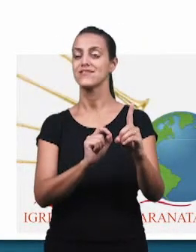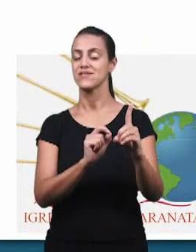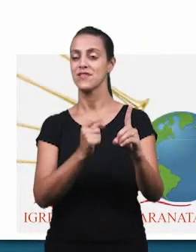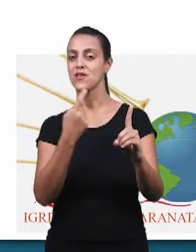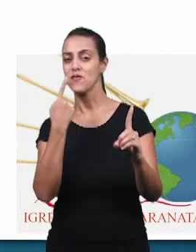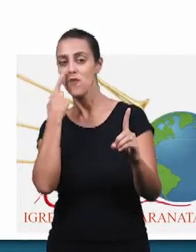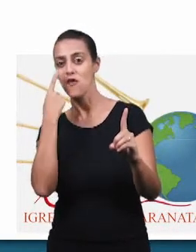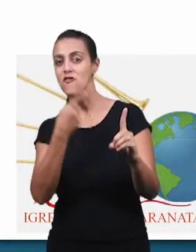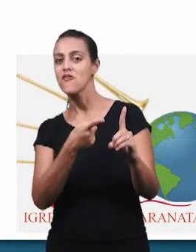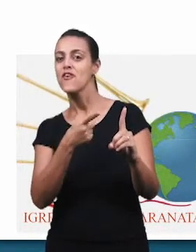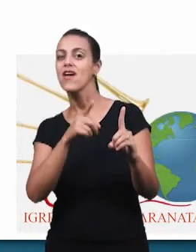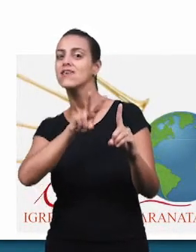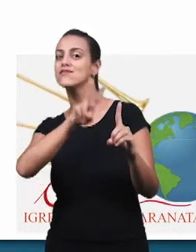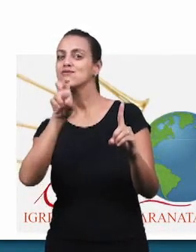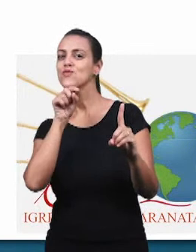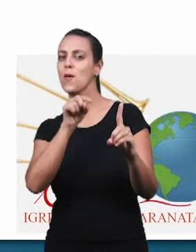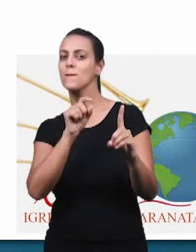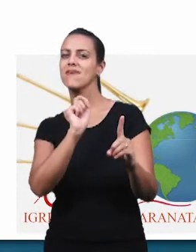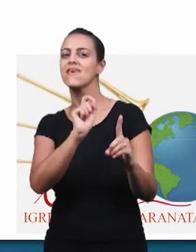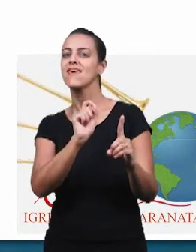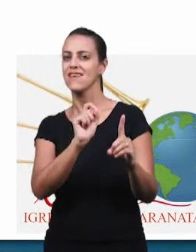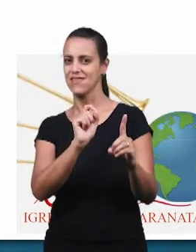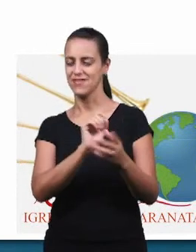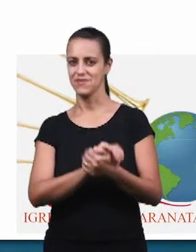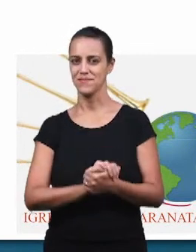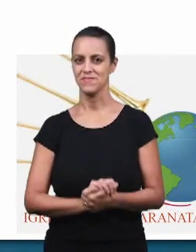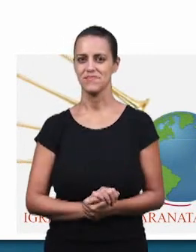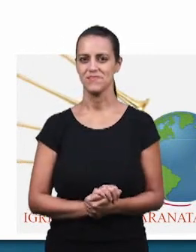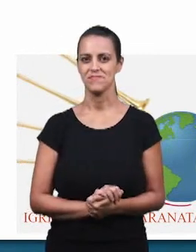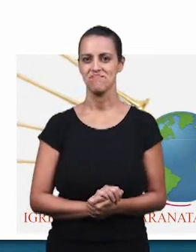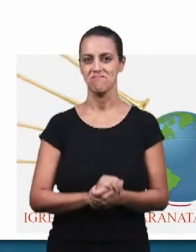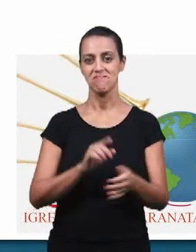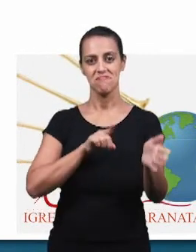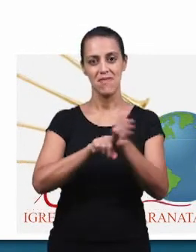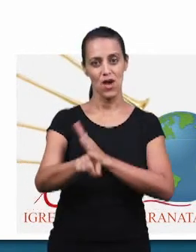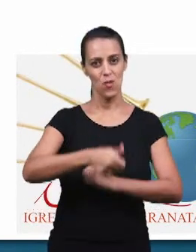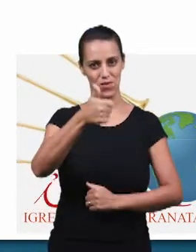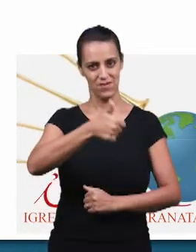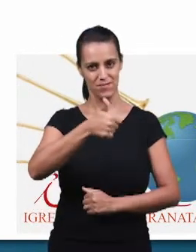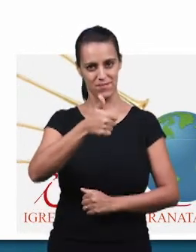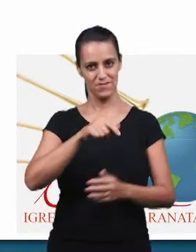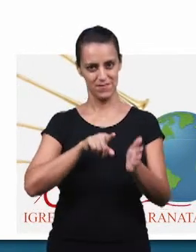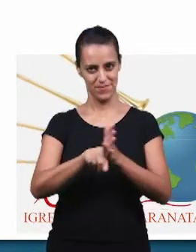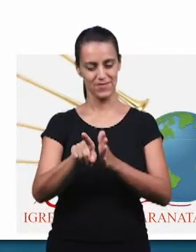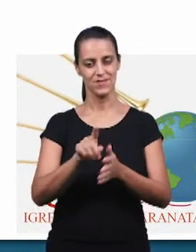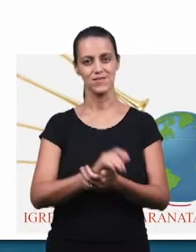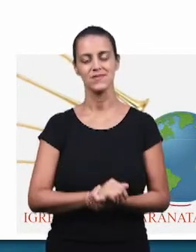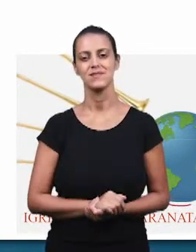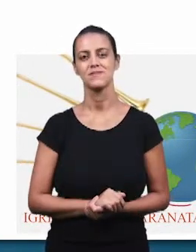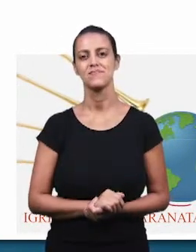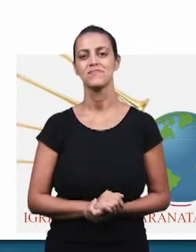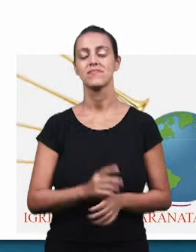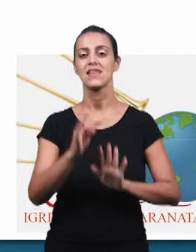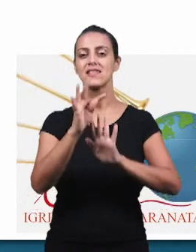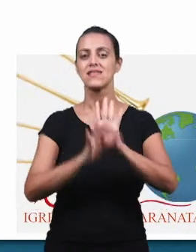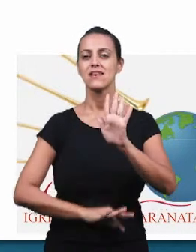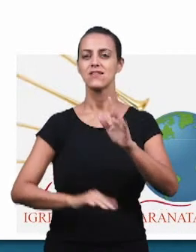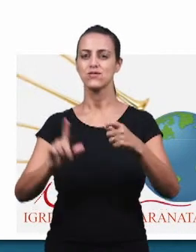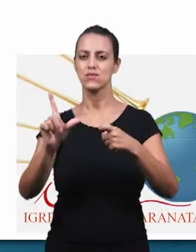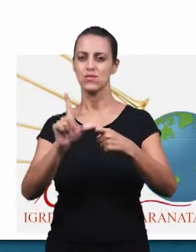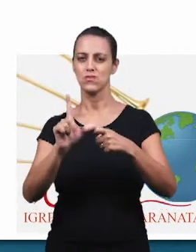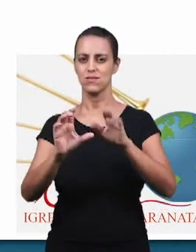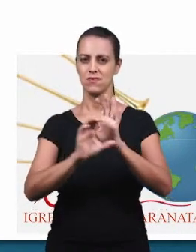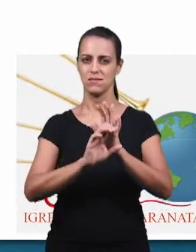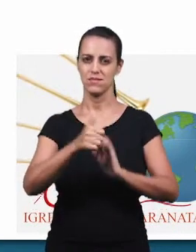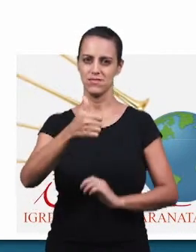ver agora a respeito dele na nossa primeira pergunta. Então a nossa primeira pergunta diz assim, no texto de